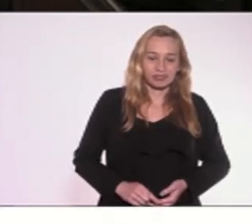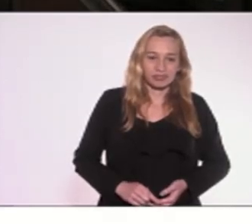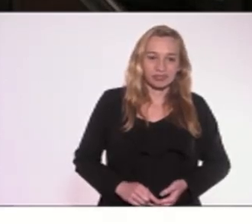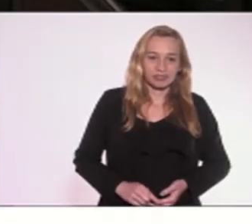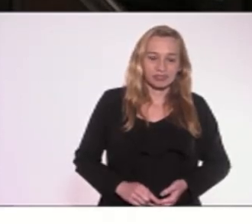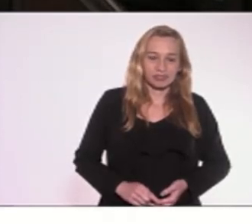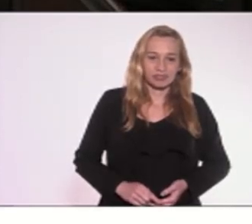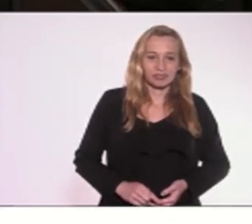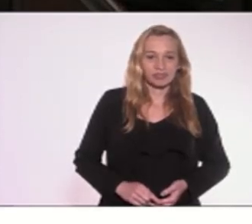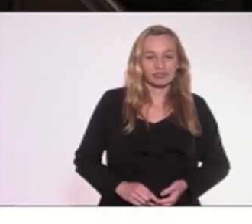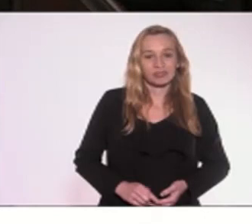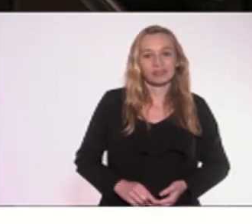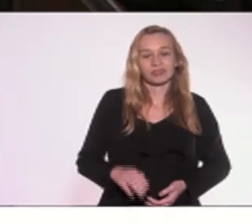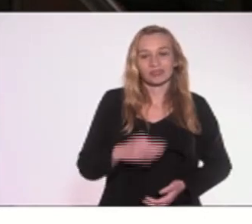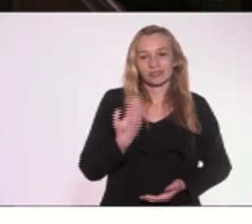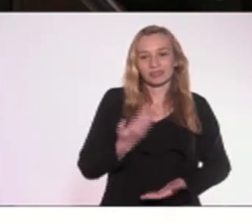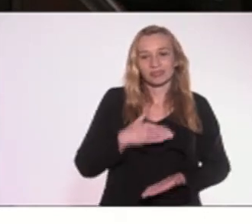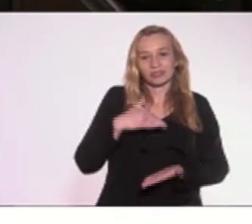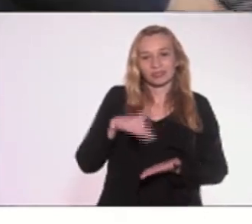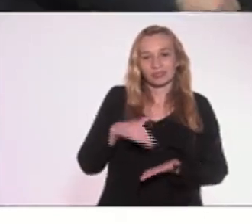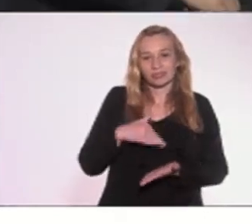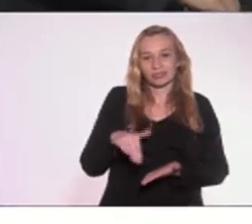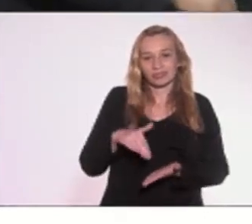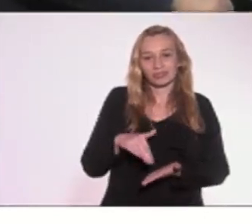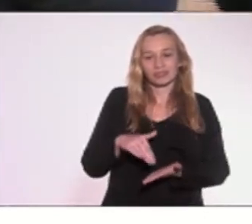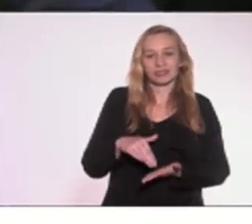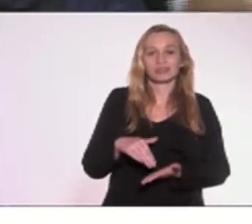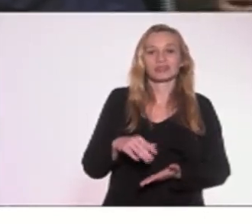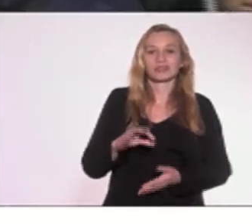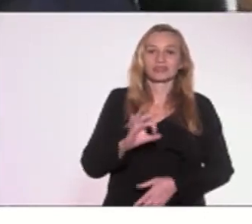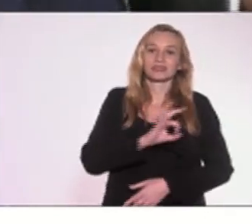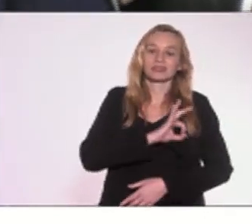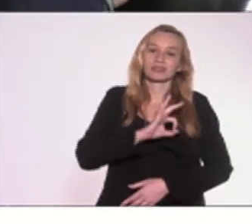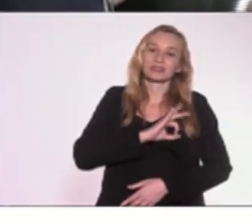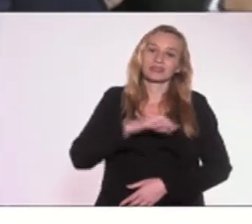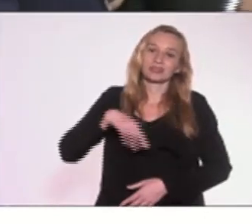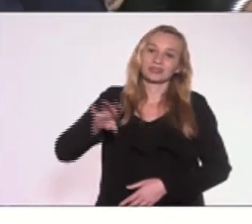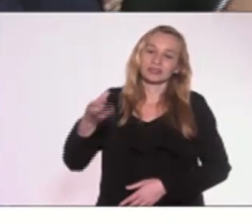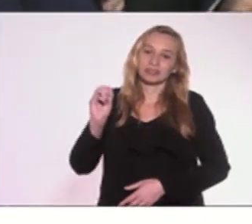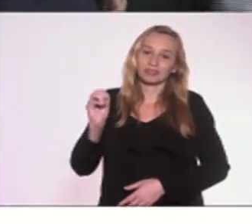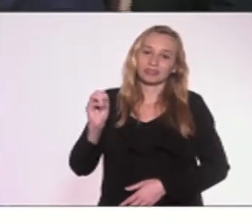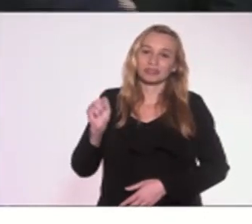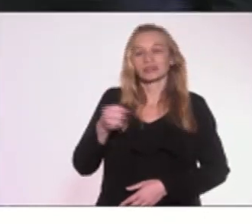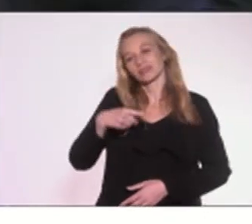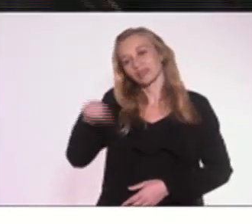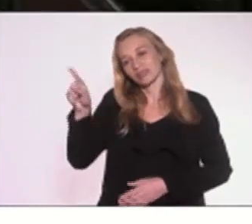Com a palavra o nosso secretário de polícia, Marcos Vinícius. Marcos, vai lá para a tribuna, Marcos.